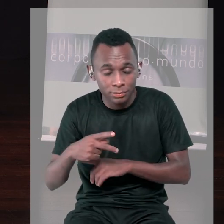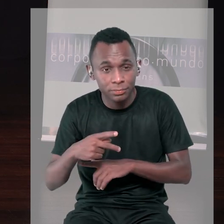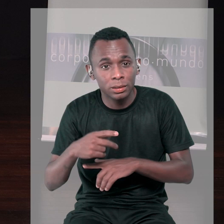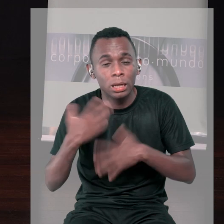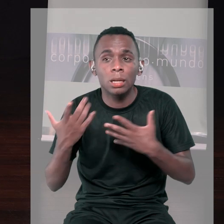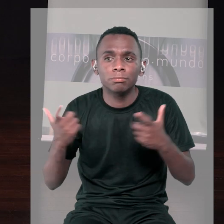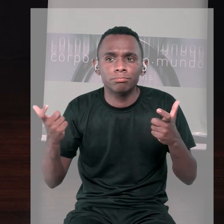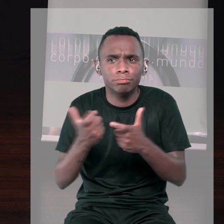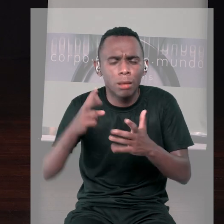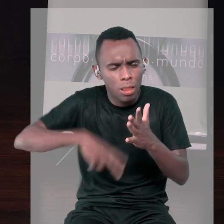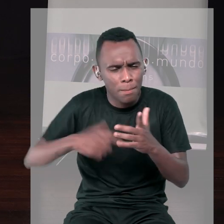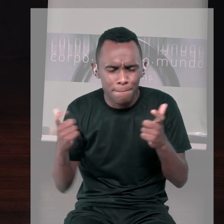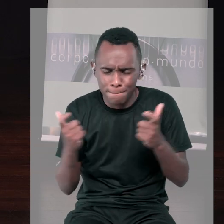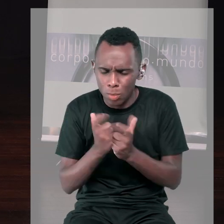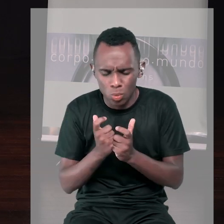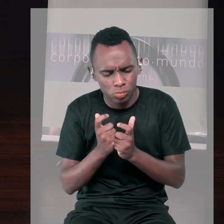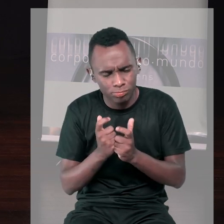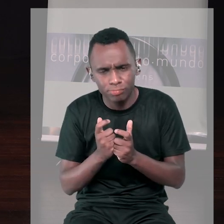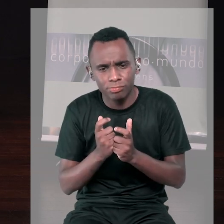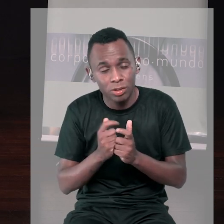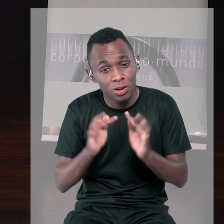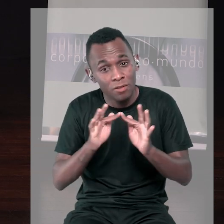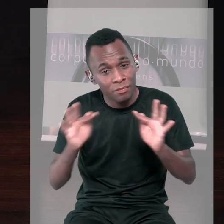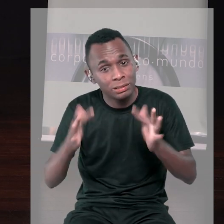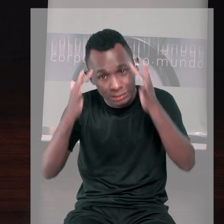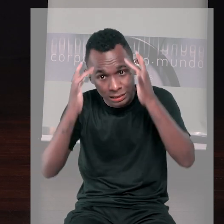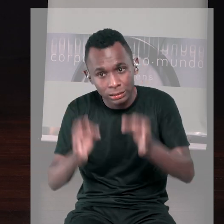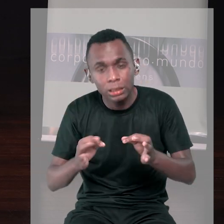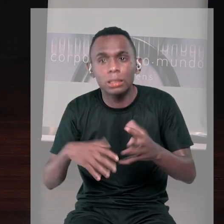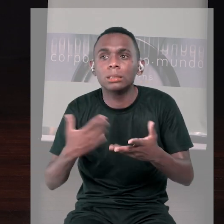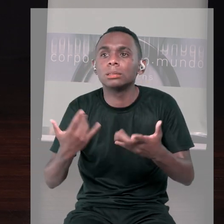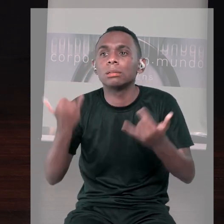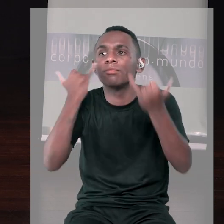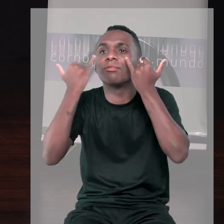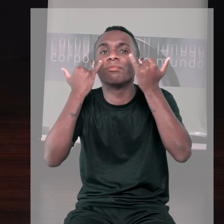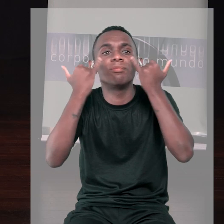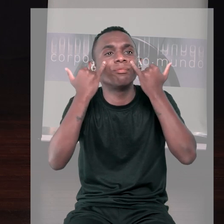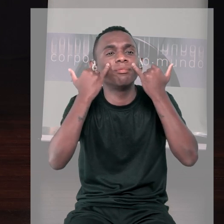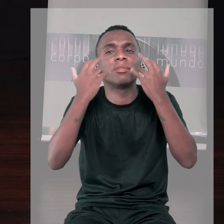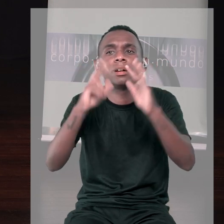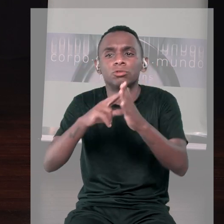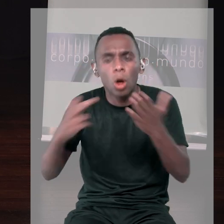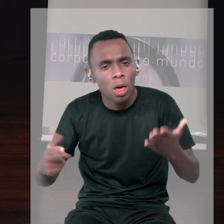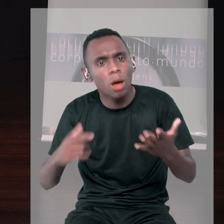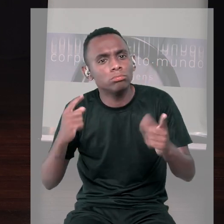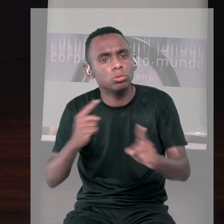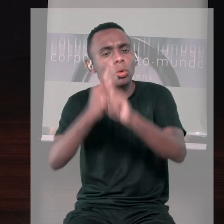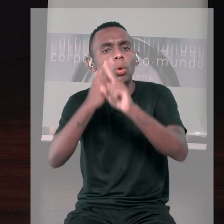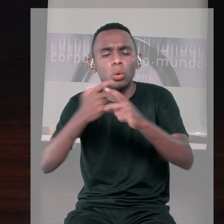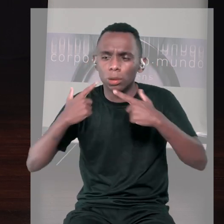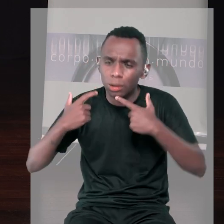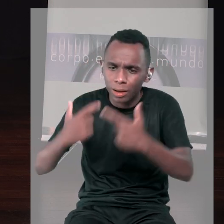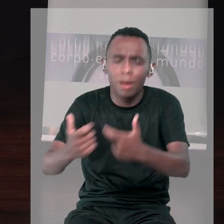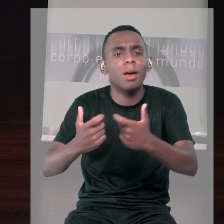pouquíssimo lido. A frase muito certamente circula, né, em todos. Volta e meia no jornal a gente encontra: a guerra